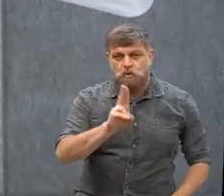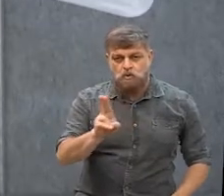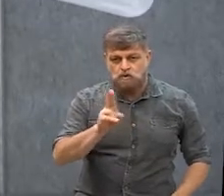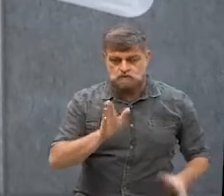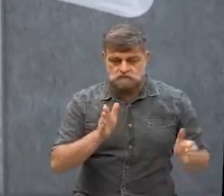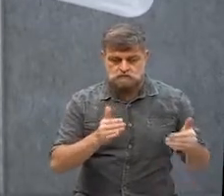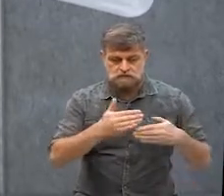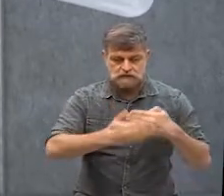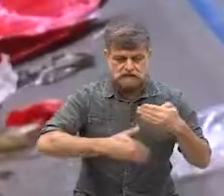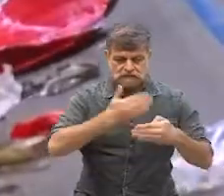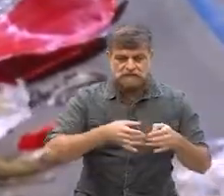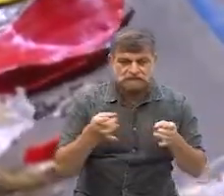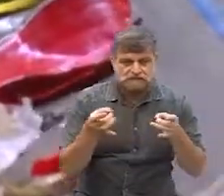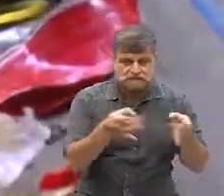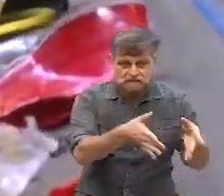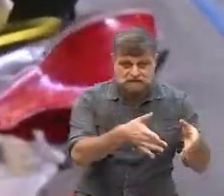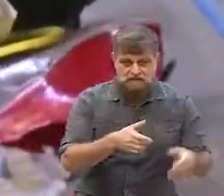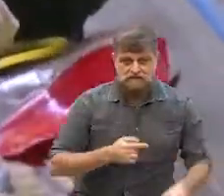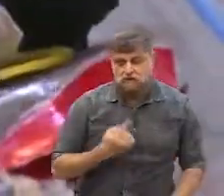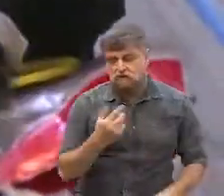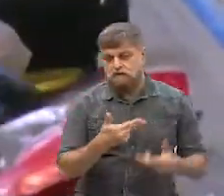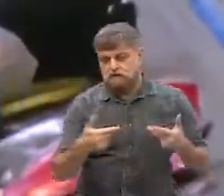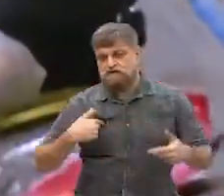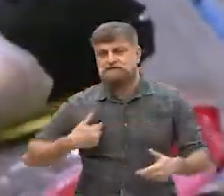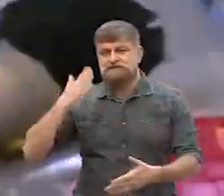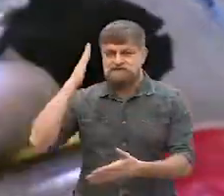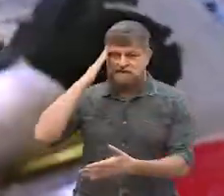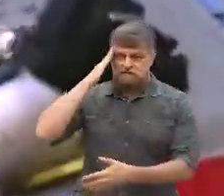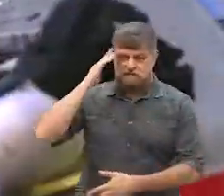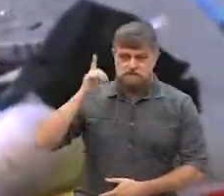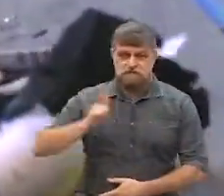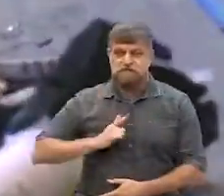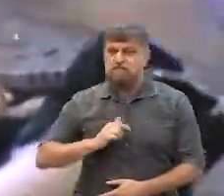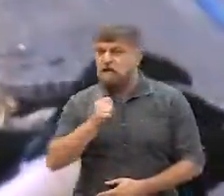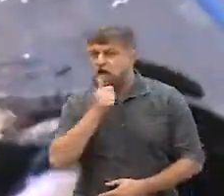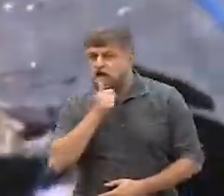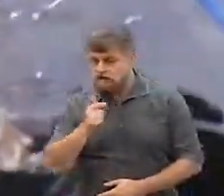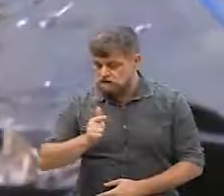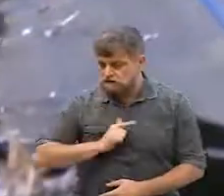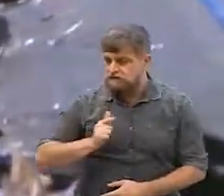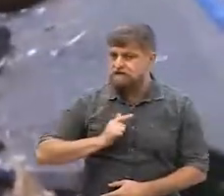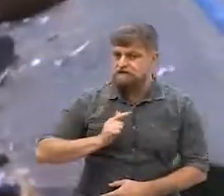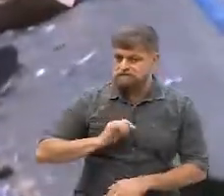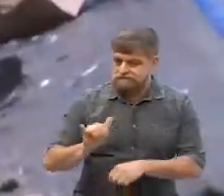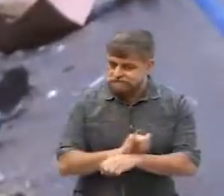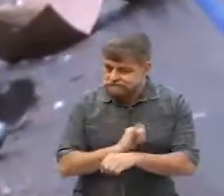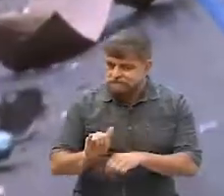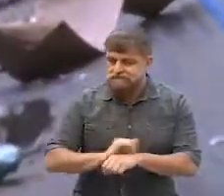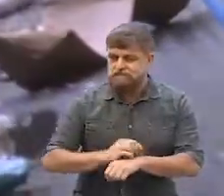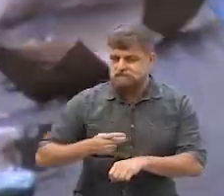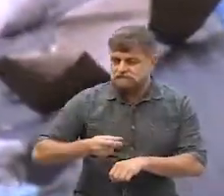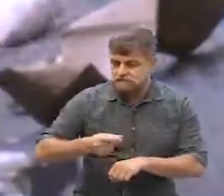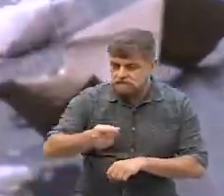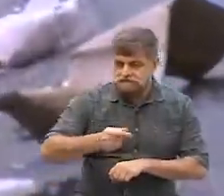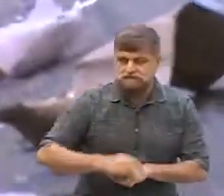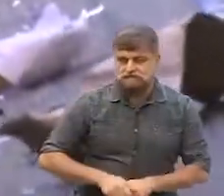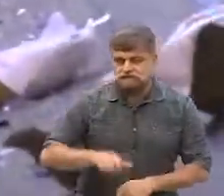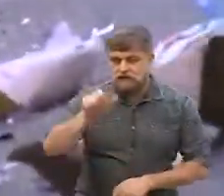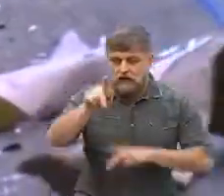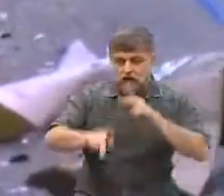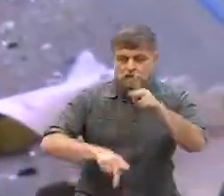descarte da embalagem, uma coisa é certa: ainda há um grande caminho para que a população